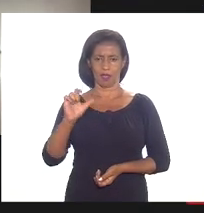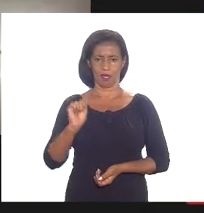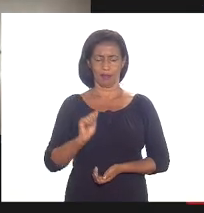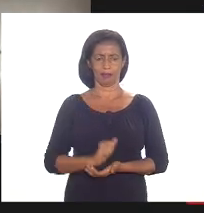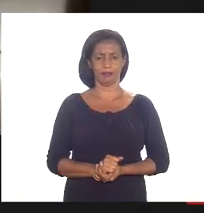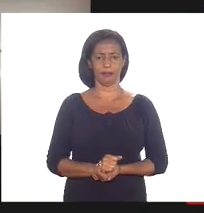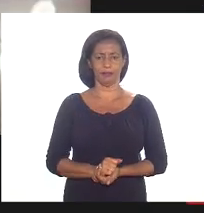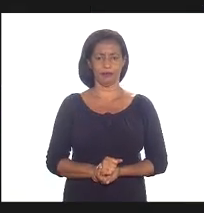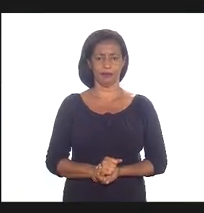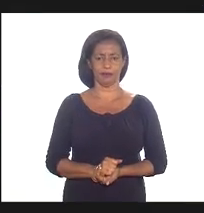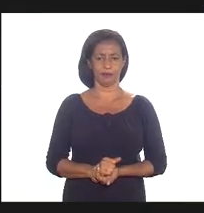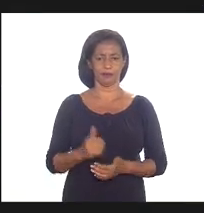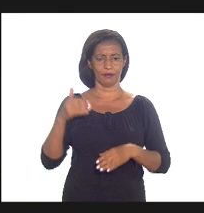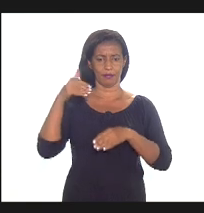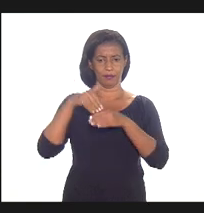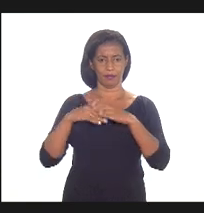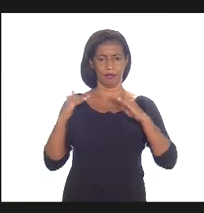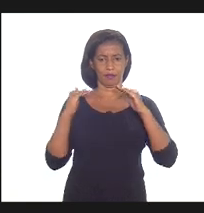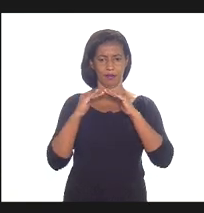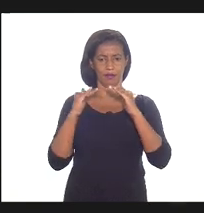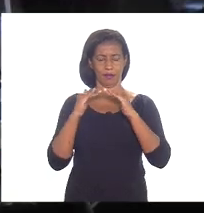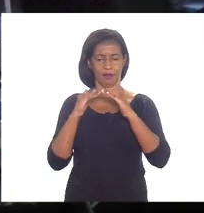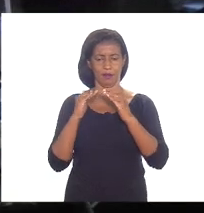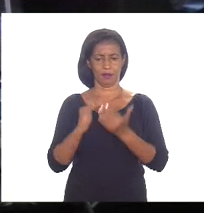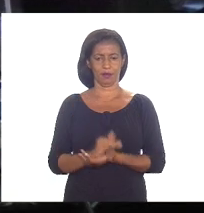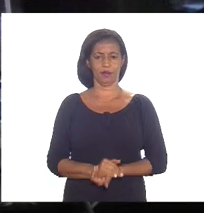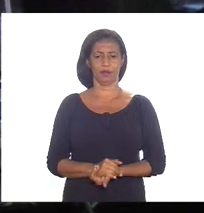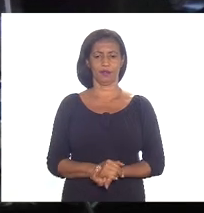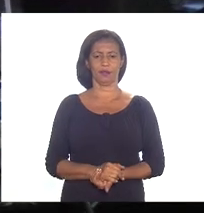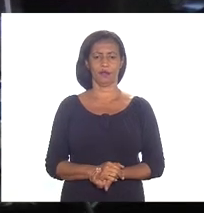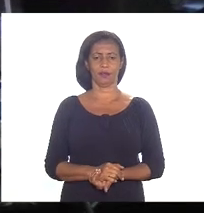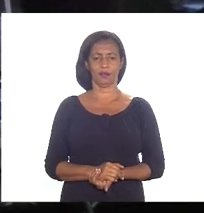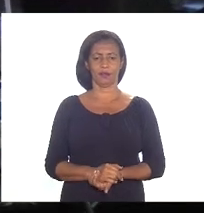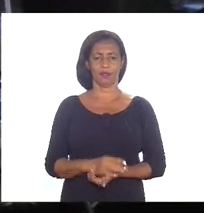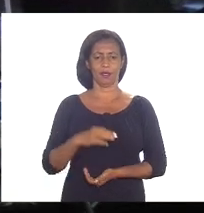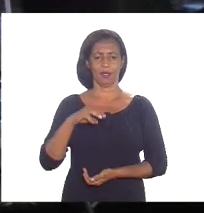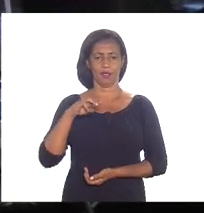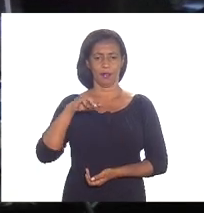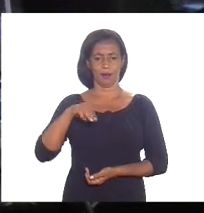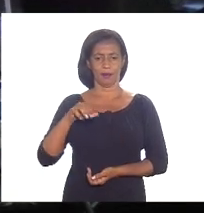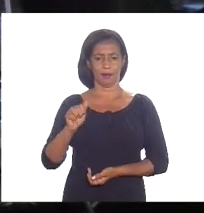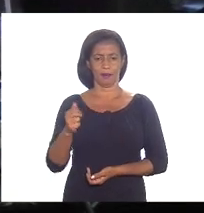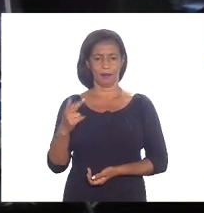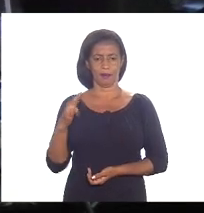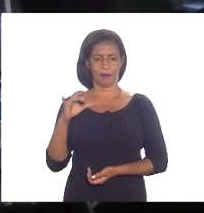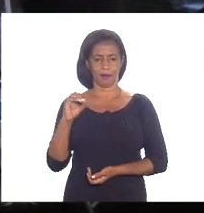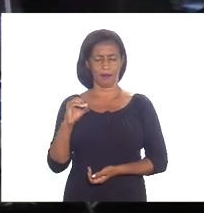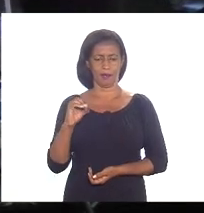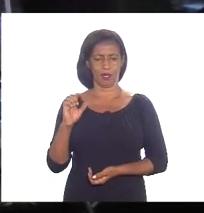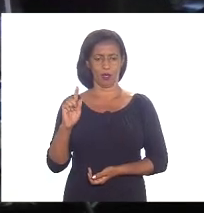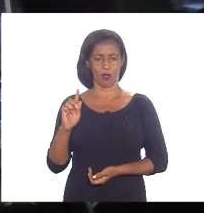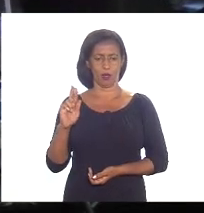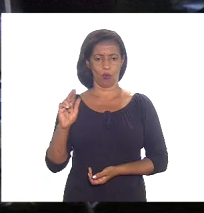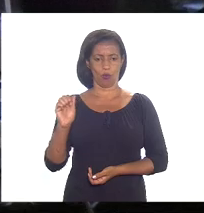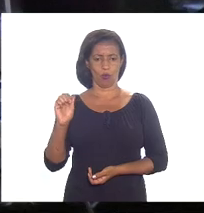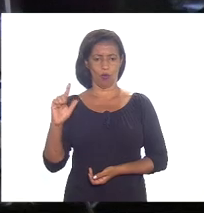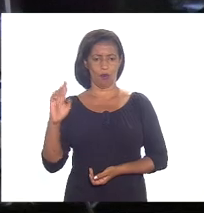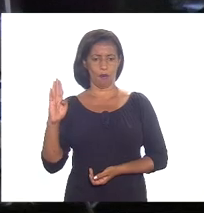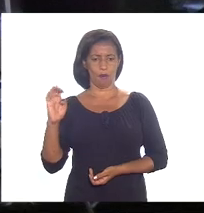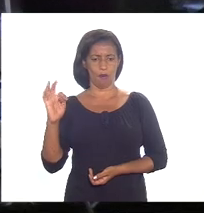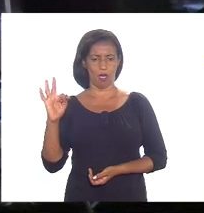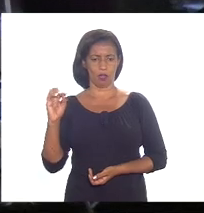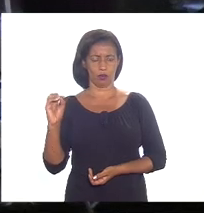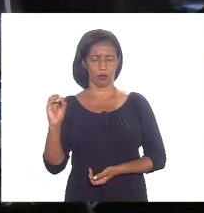Meu voto é favorável. Obrigada. Deputado Márcio Galberto. Deputado Márcio